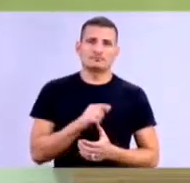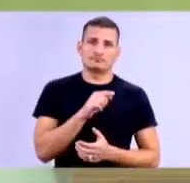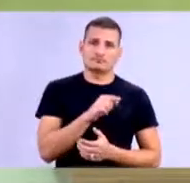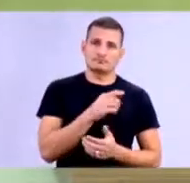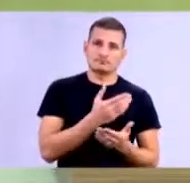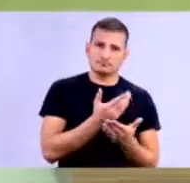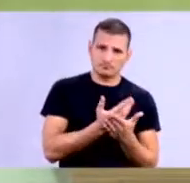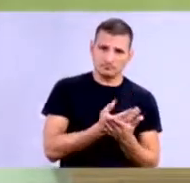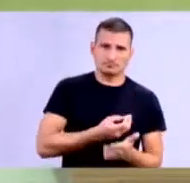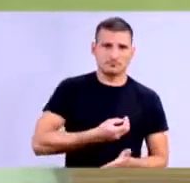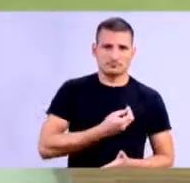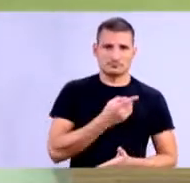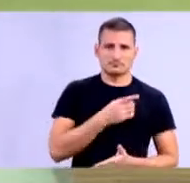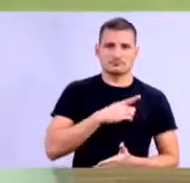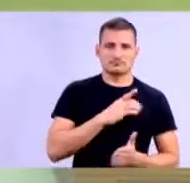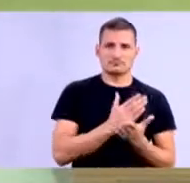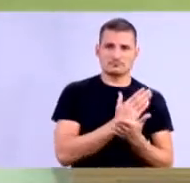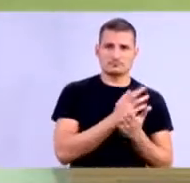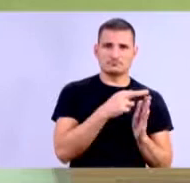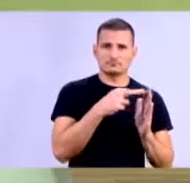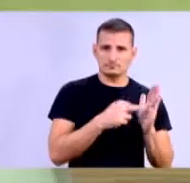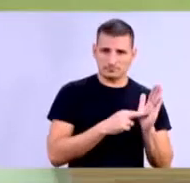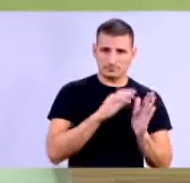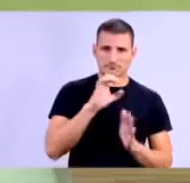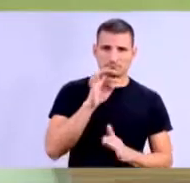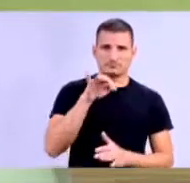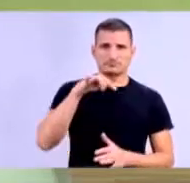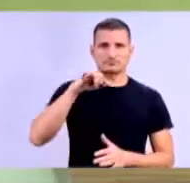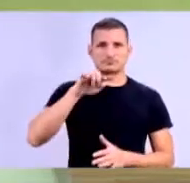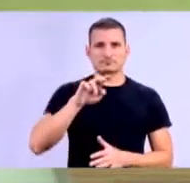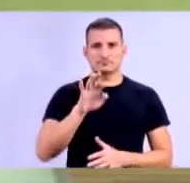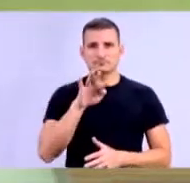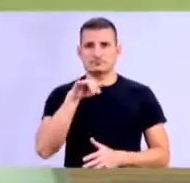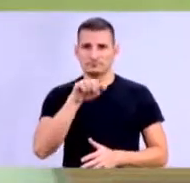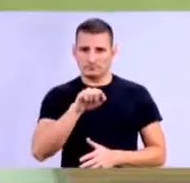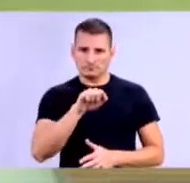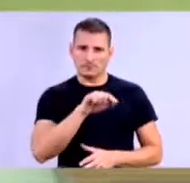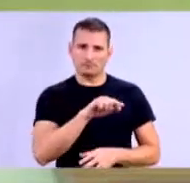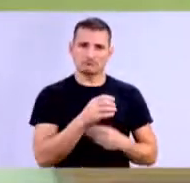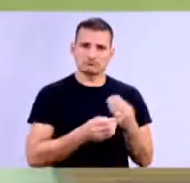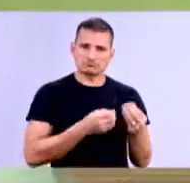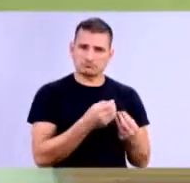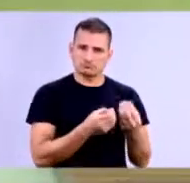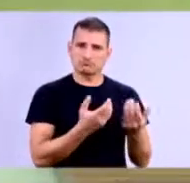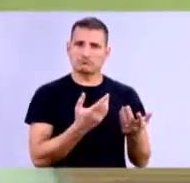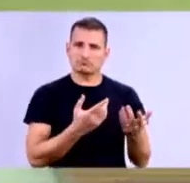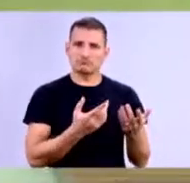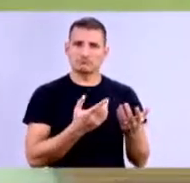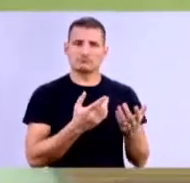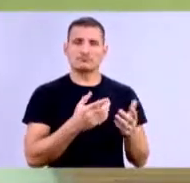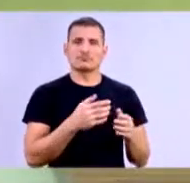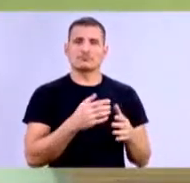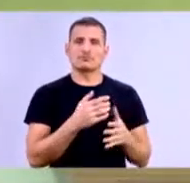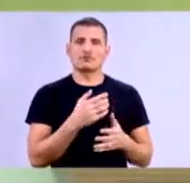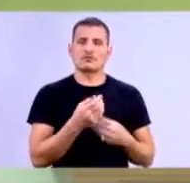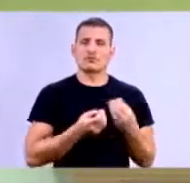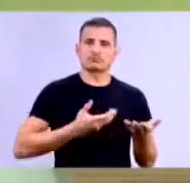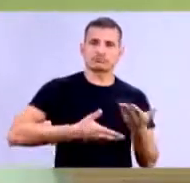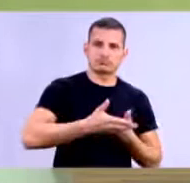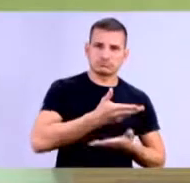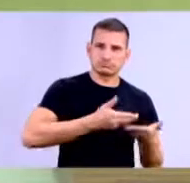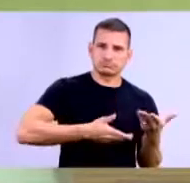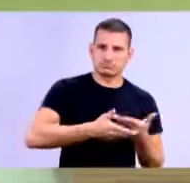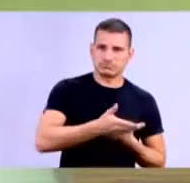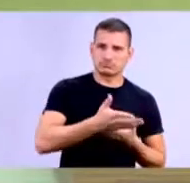algumas regras, né, algumas etiquetas, alguns comportamentos padrões para nos